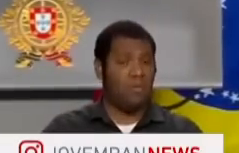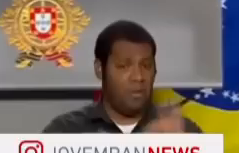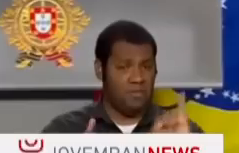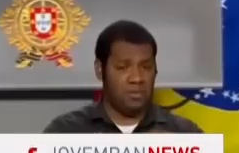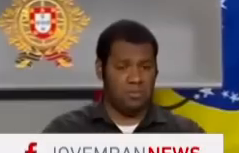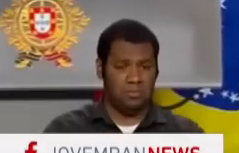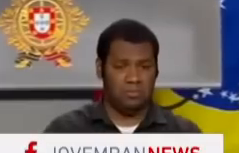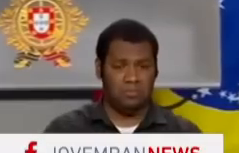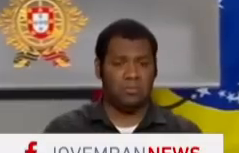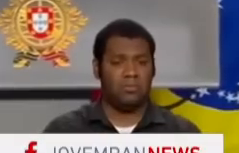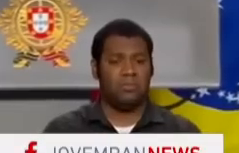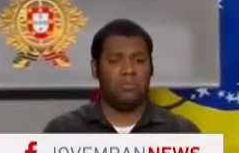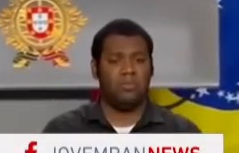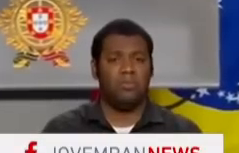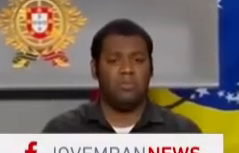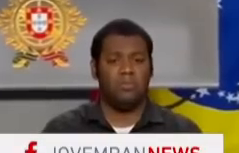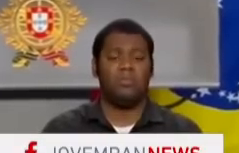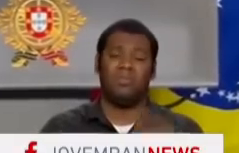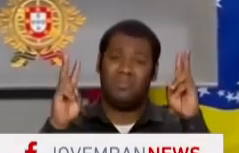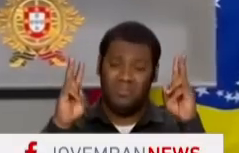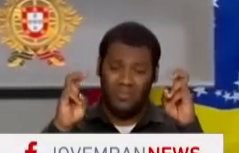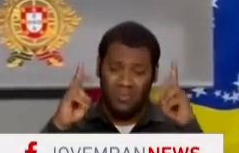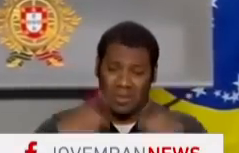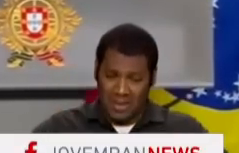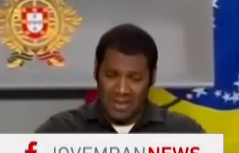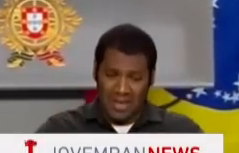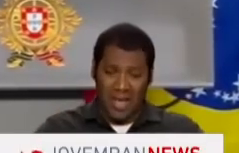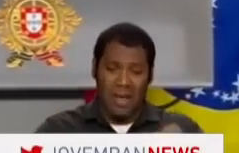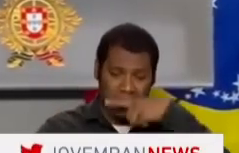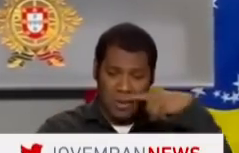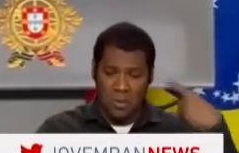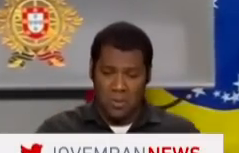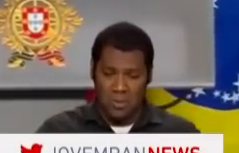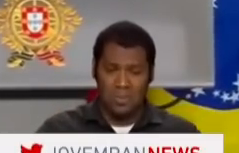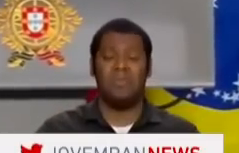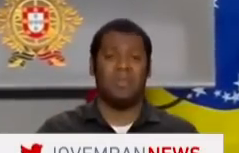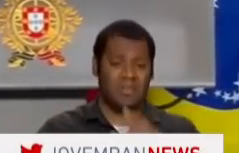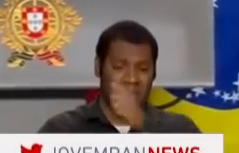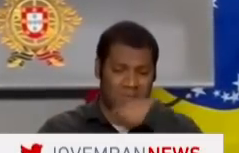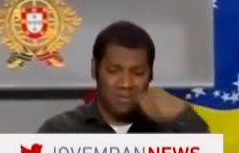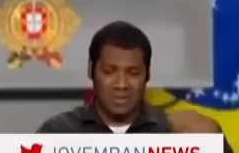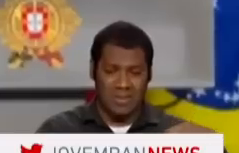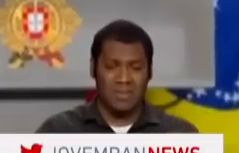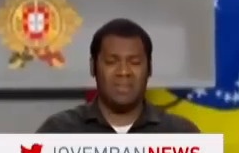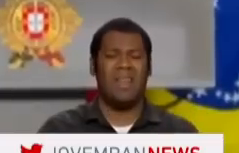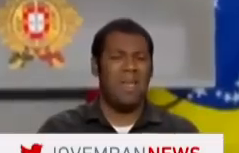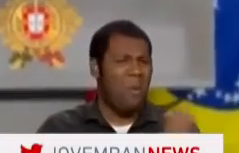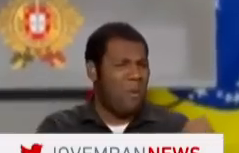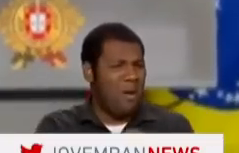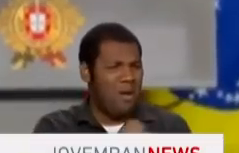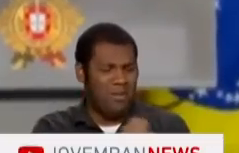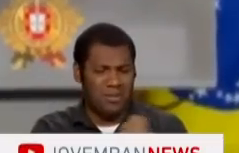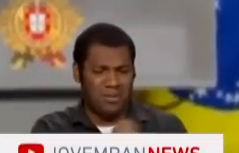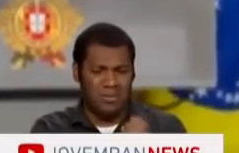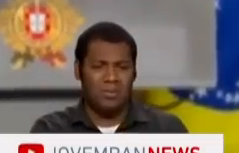investir exatamente nesse mercado, quer aumentar a nossa empresa, né,